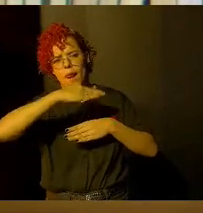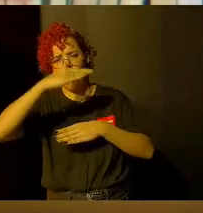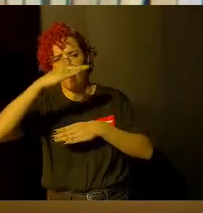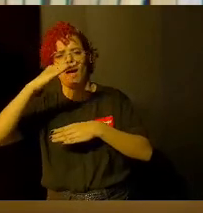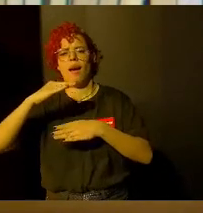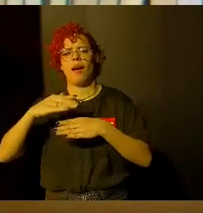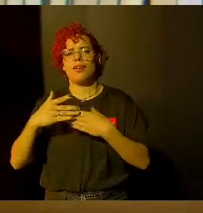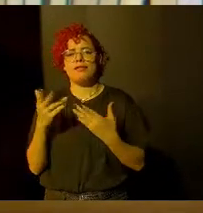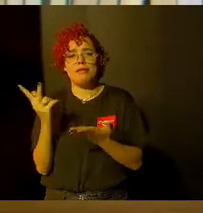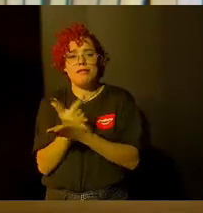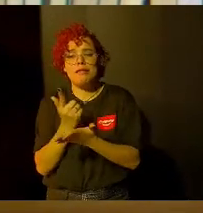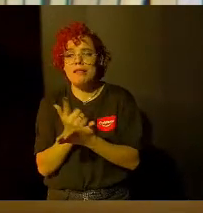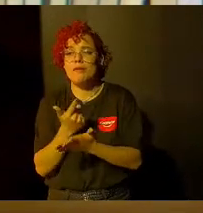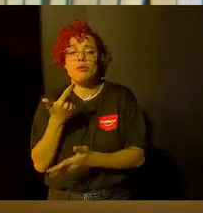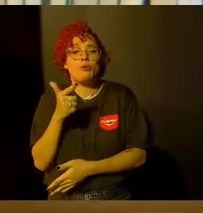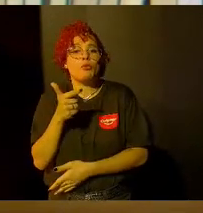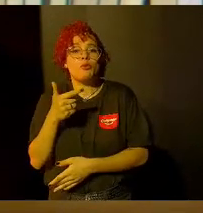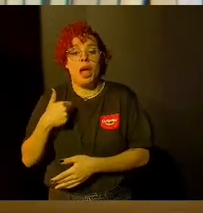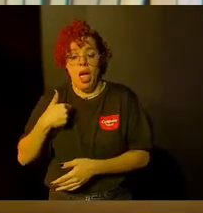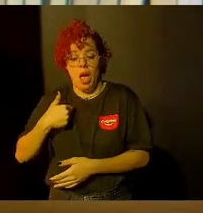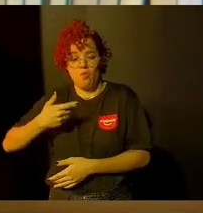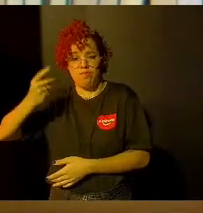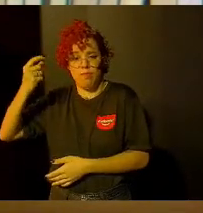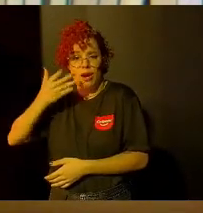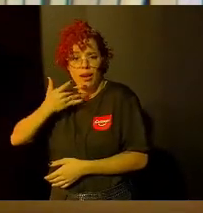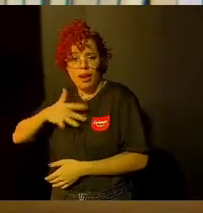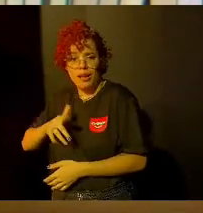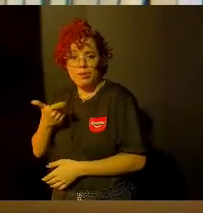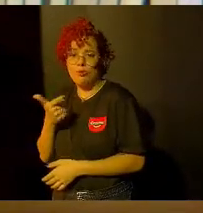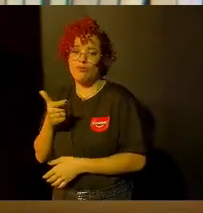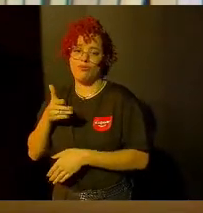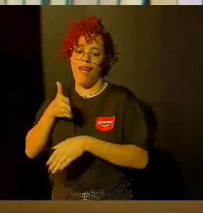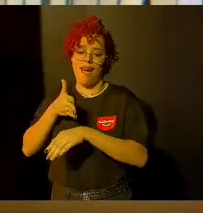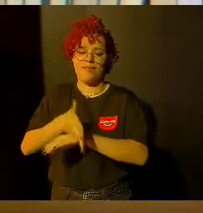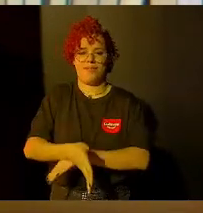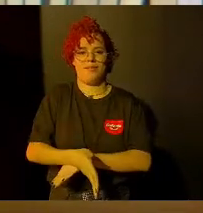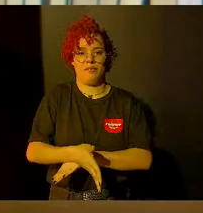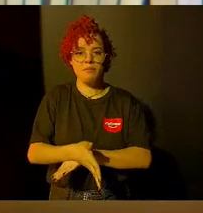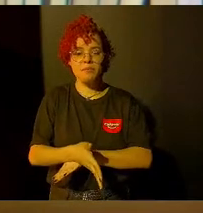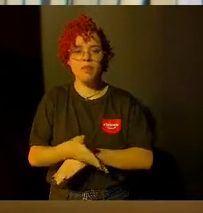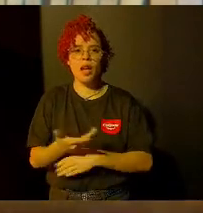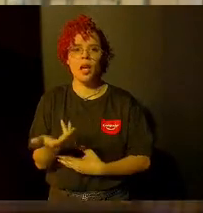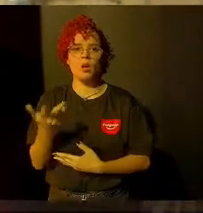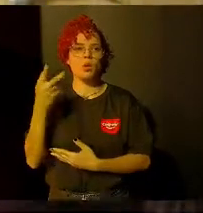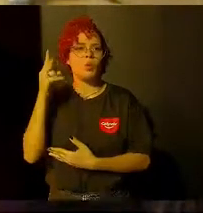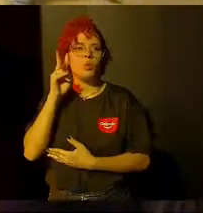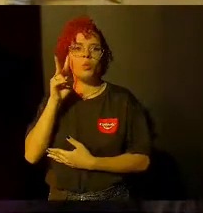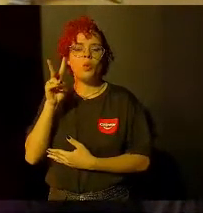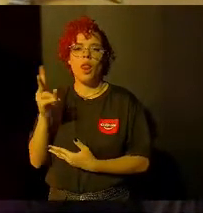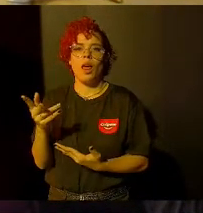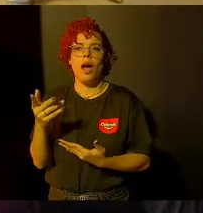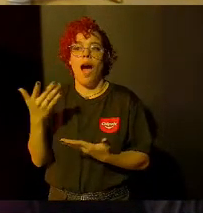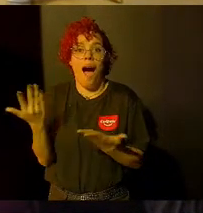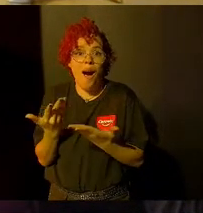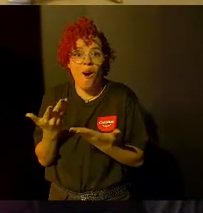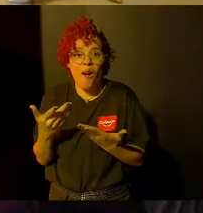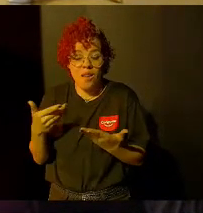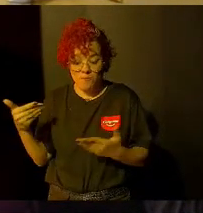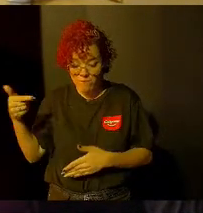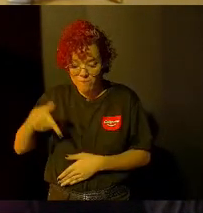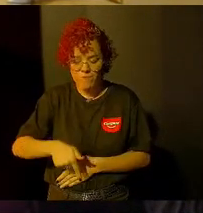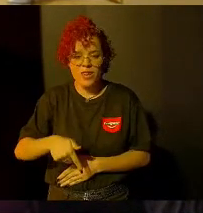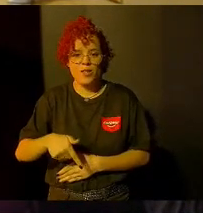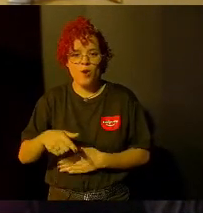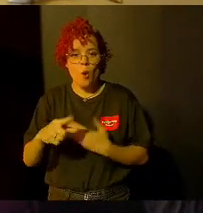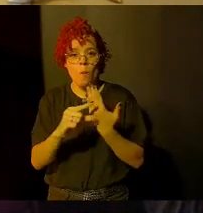esse acesso eu não lembro de ter vindo a Bienal do Livro e tô vindo como autora então assim